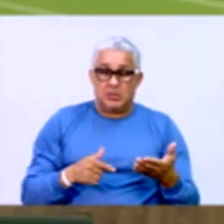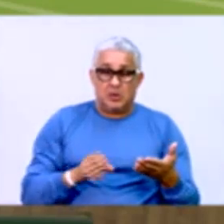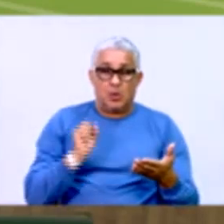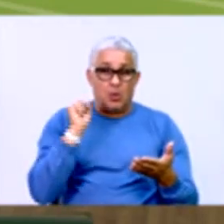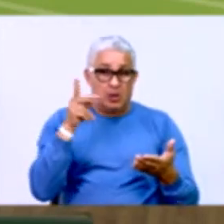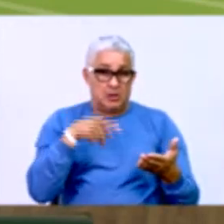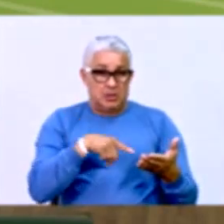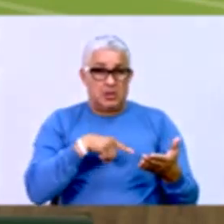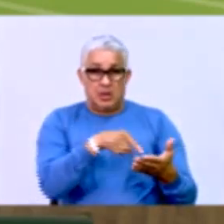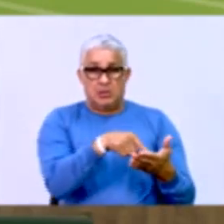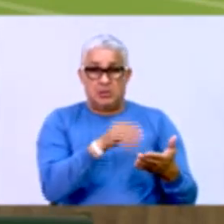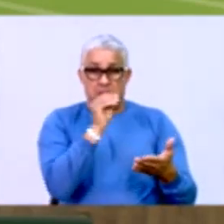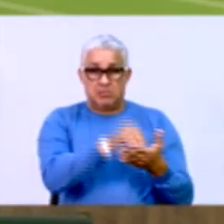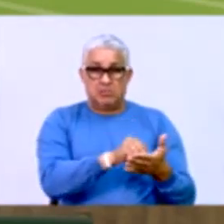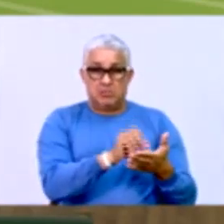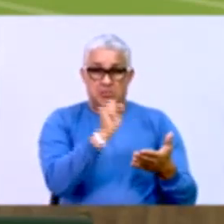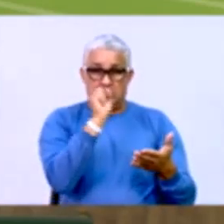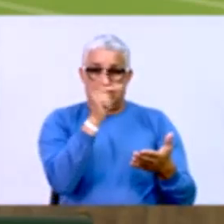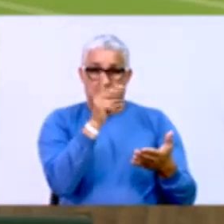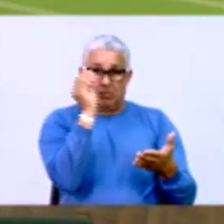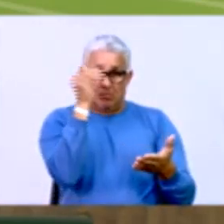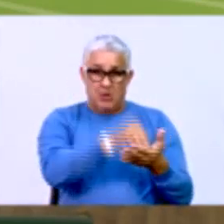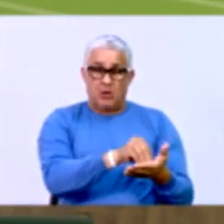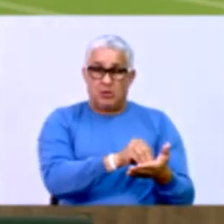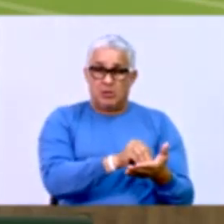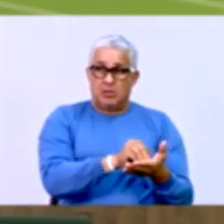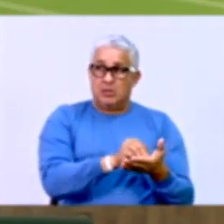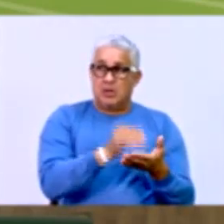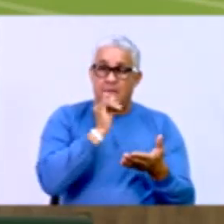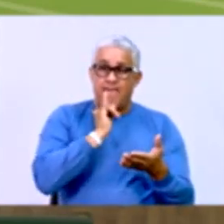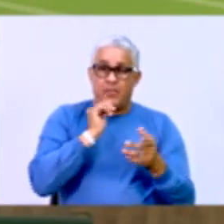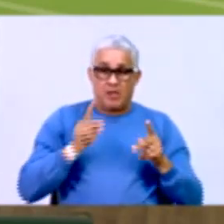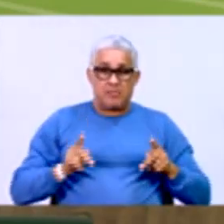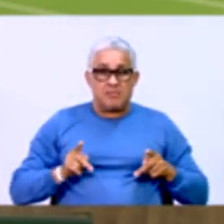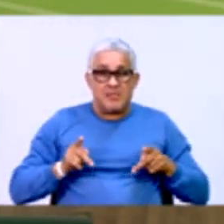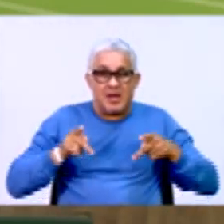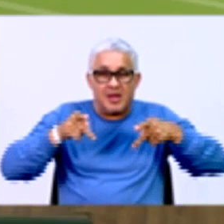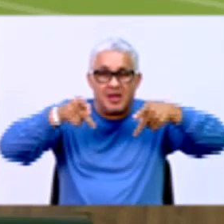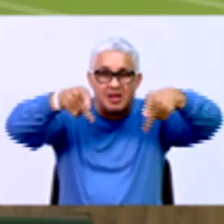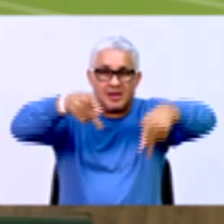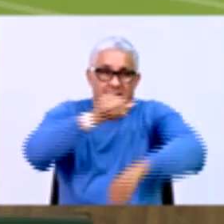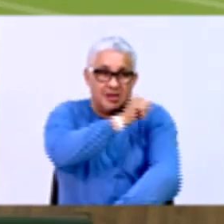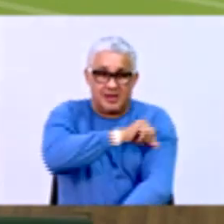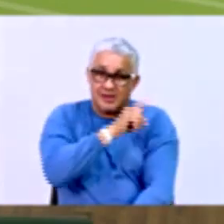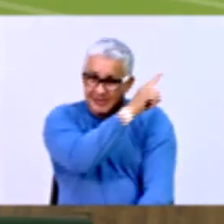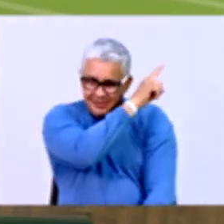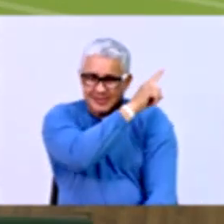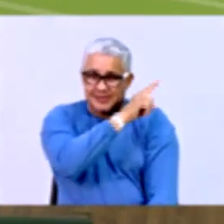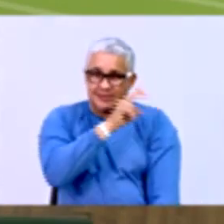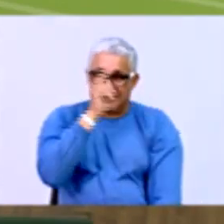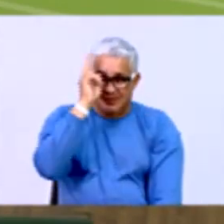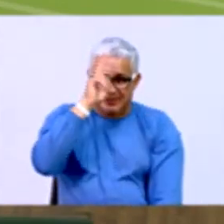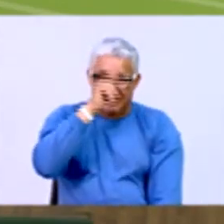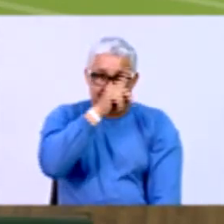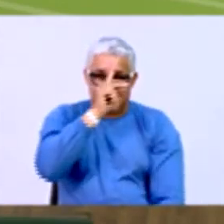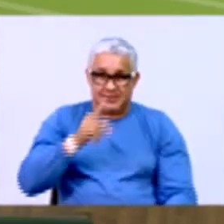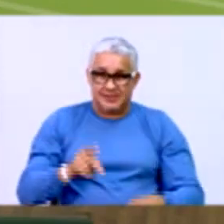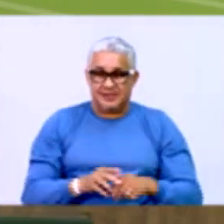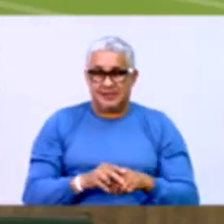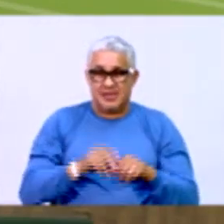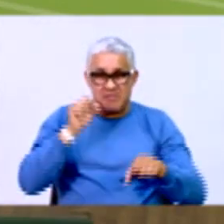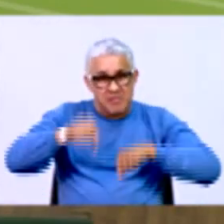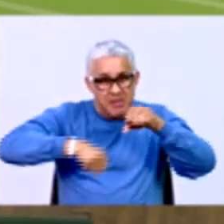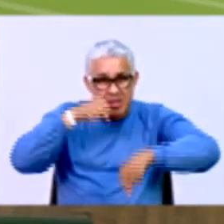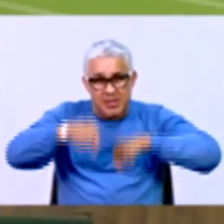ok. Né? O exemplo lá da ponte, né? A ponte que caiu lá do Rio de Janeiro, lá, a ciclovia que